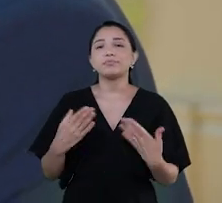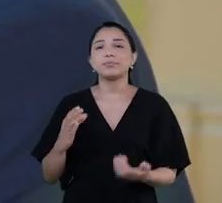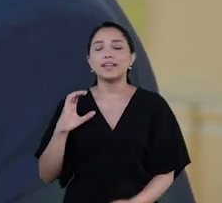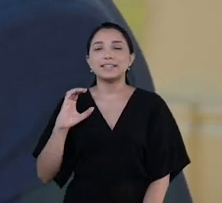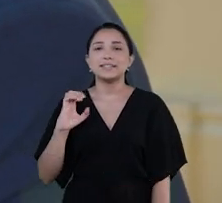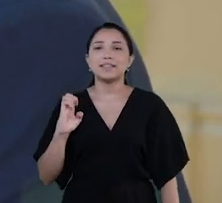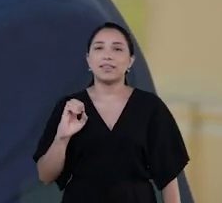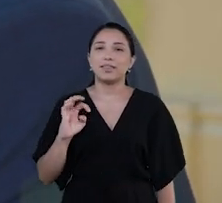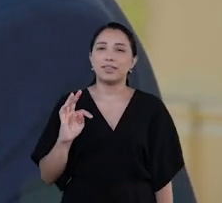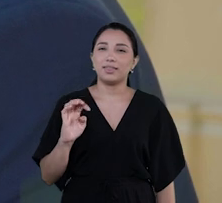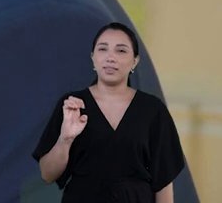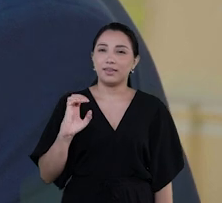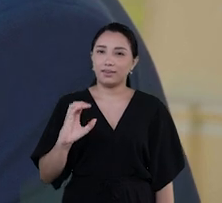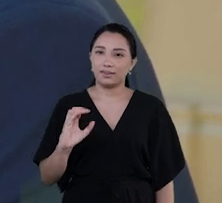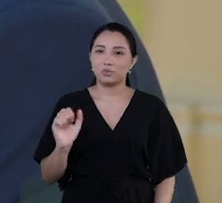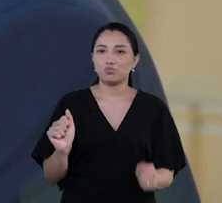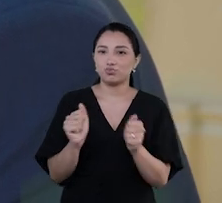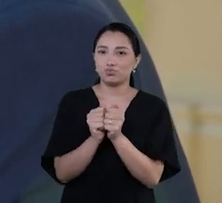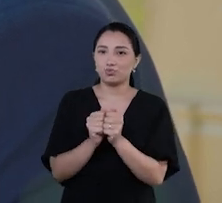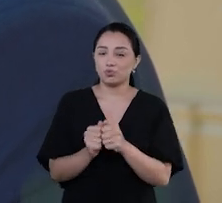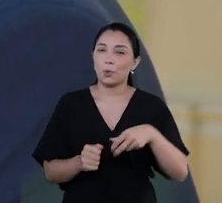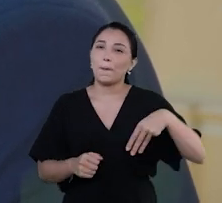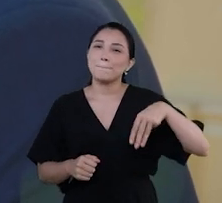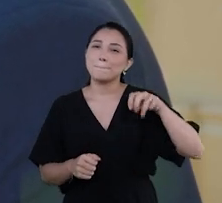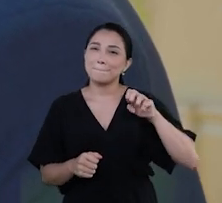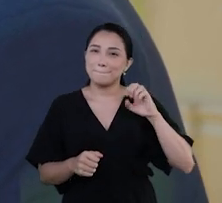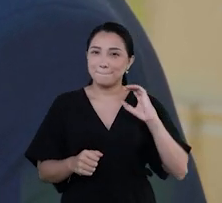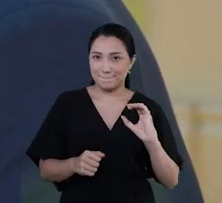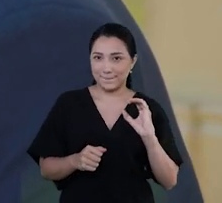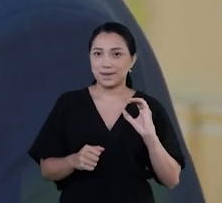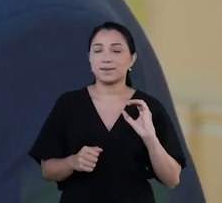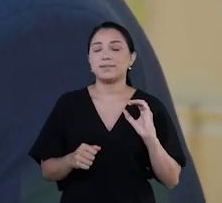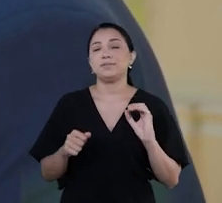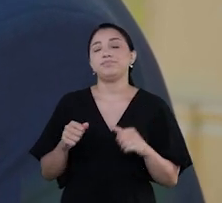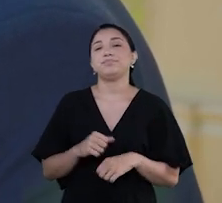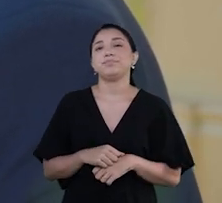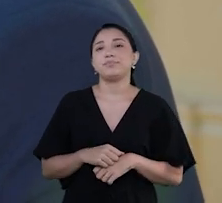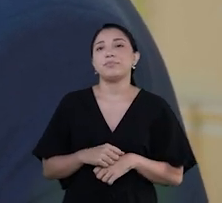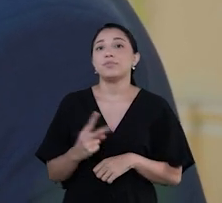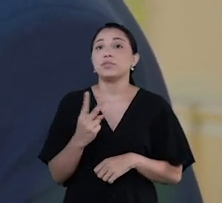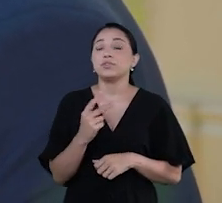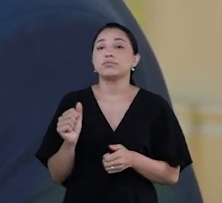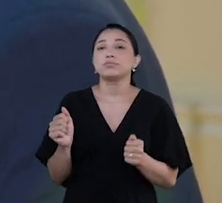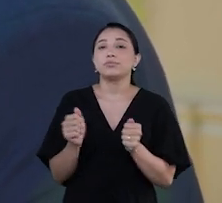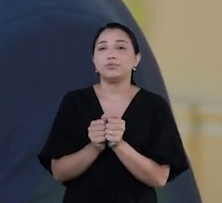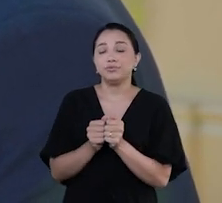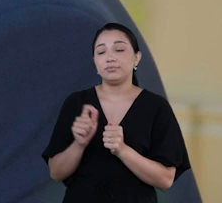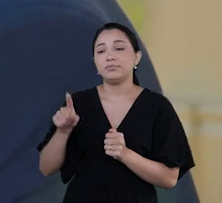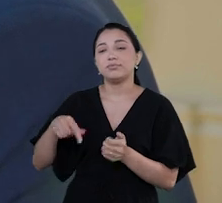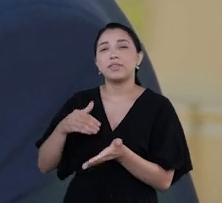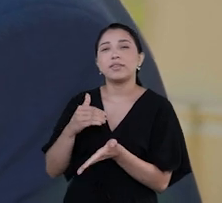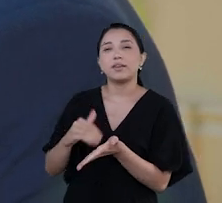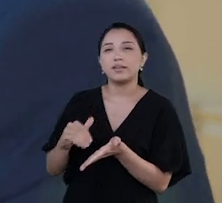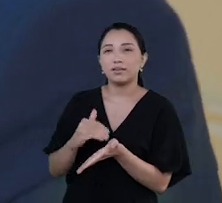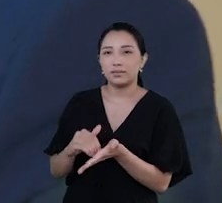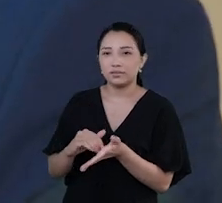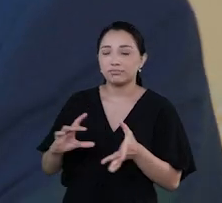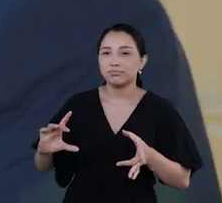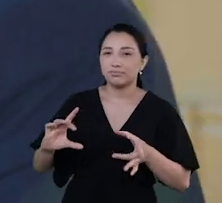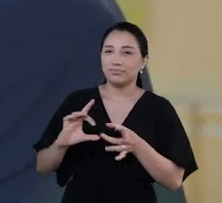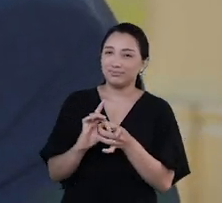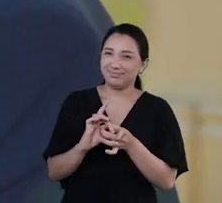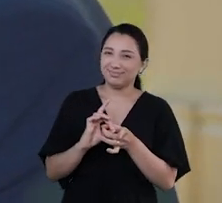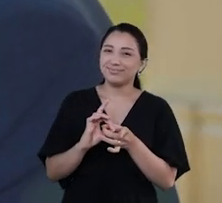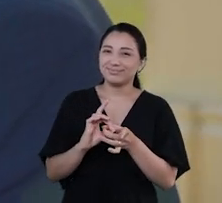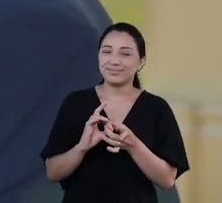né o nosso Ministério da Educação né A ctec é uma secretaria que eh está associada a secretaria de educação profissional que